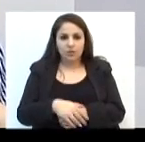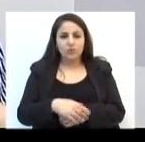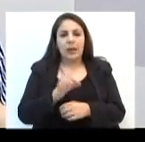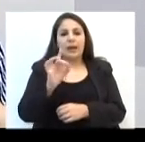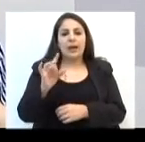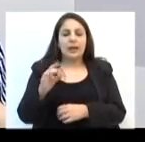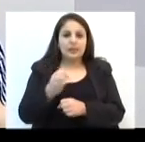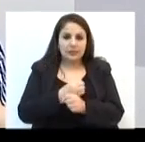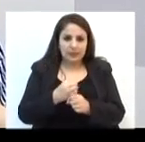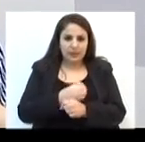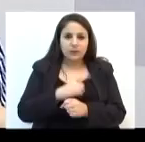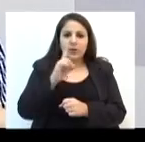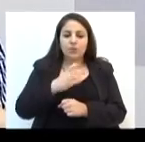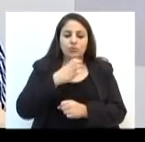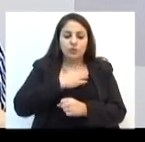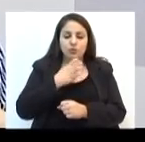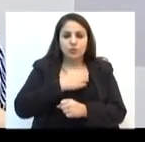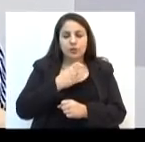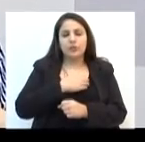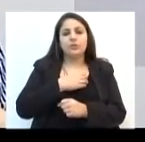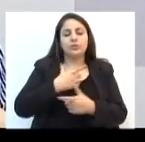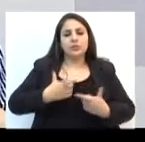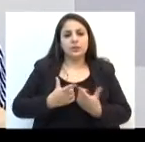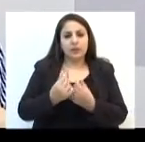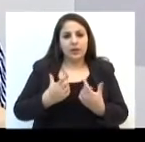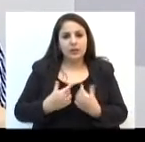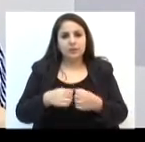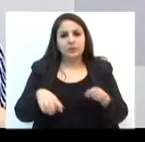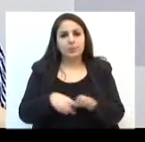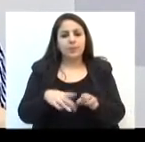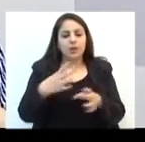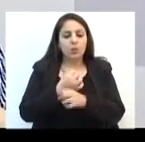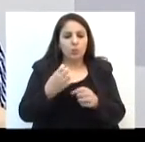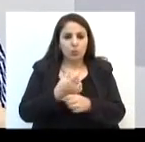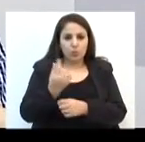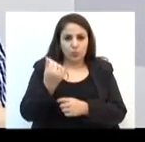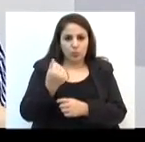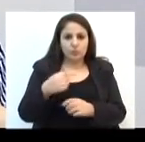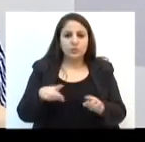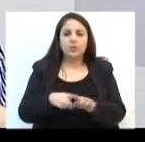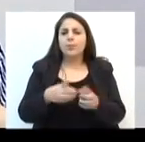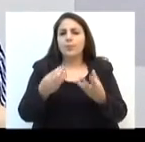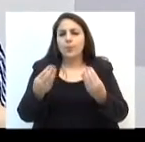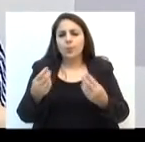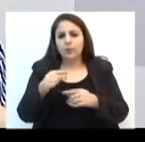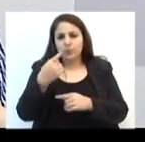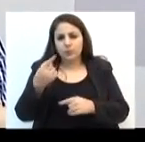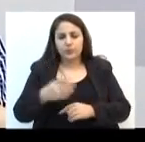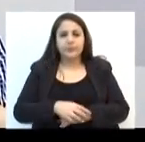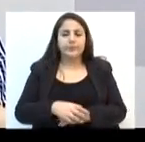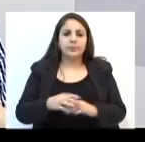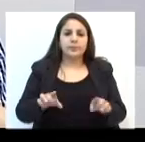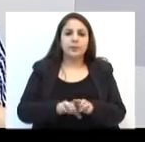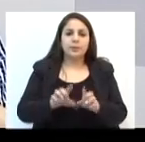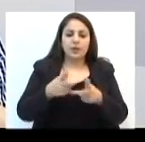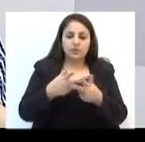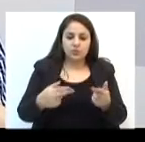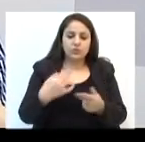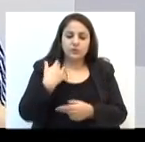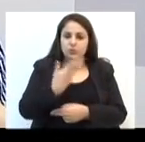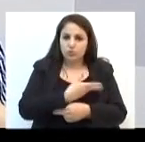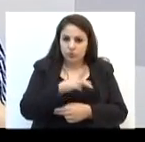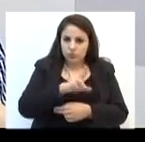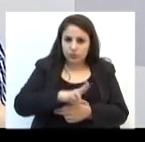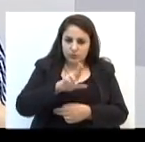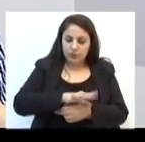gradativamente ano a ano. É uma medida de contenção de despesas e de racionalização de custos. Existem muitas outras. As medidas